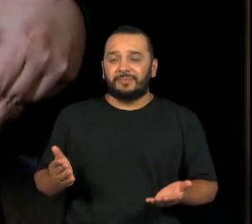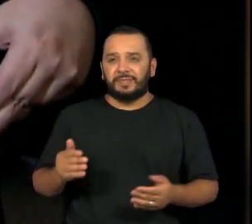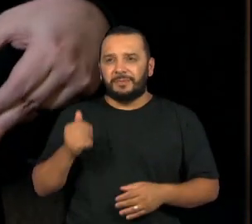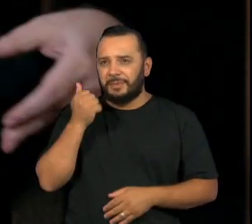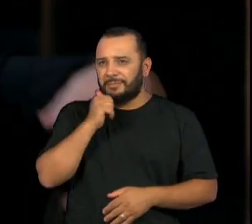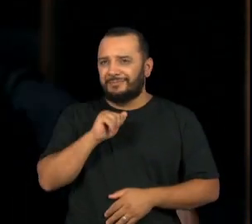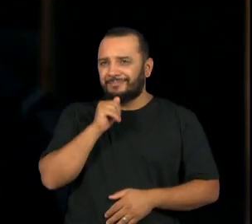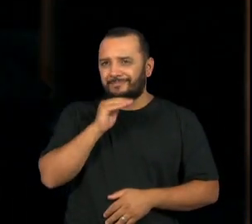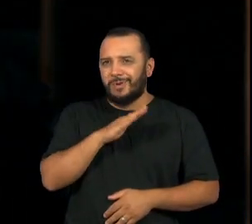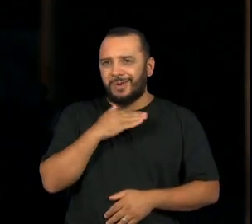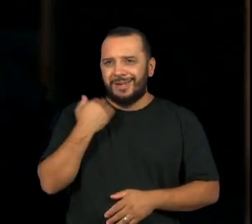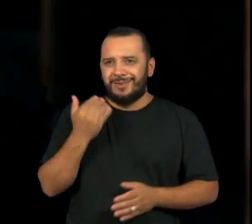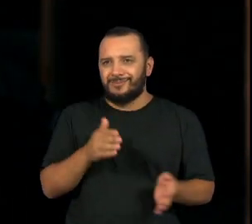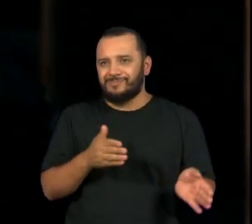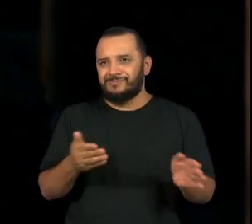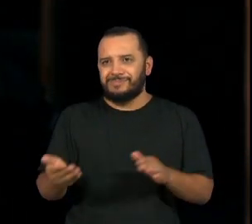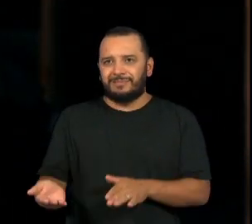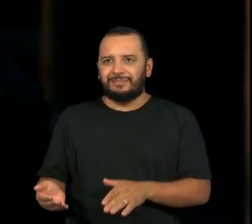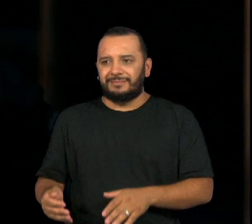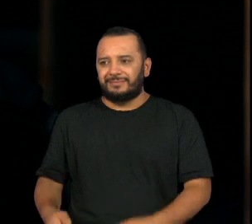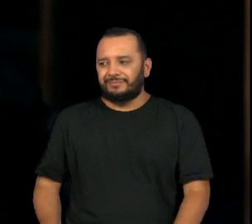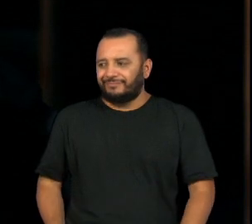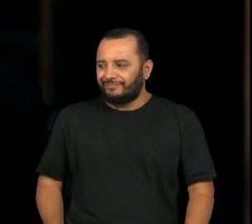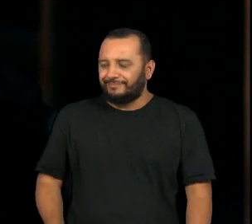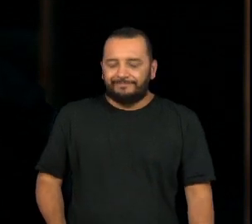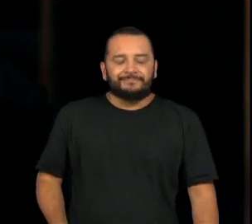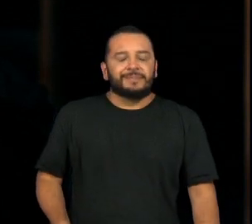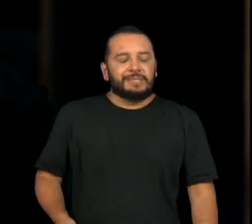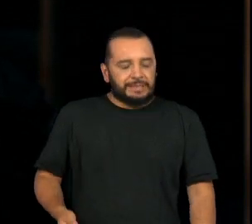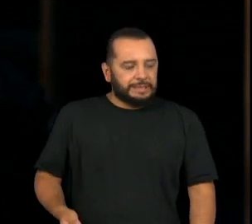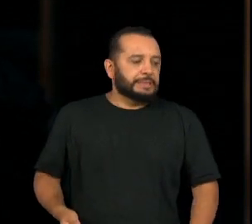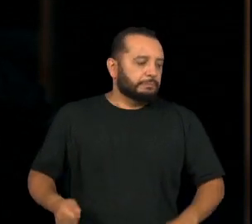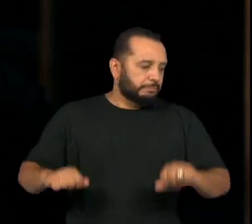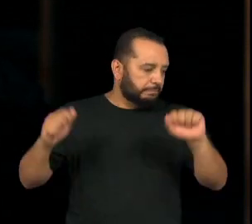foi uma tragédia, assim, porque foi